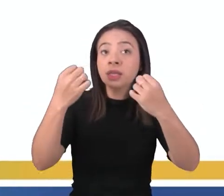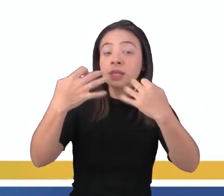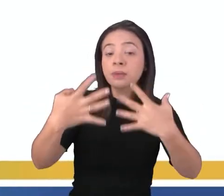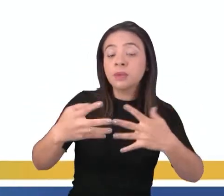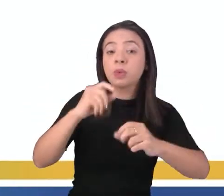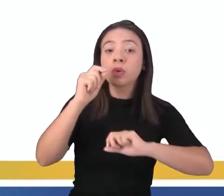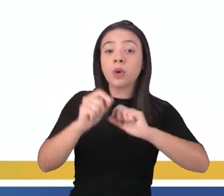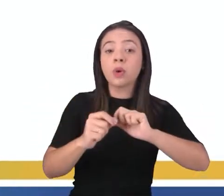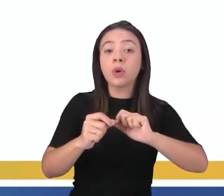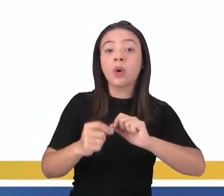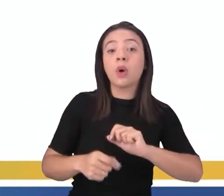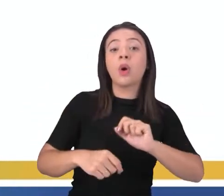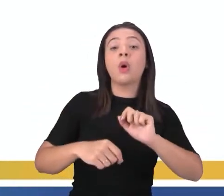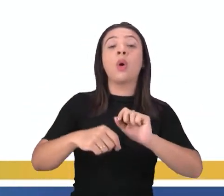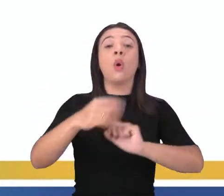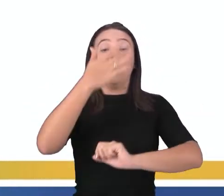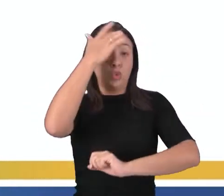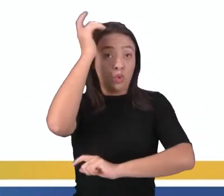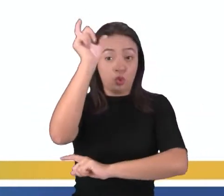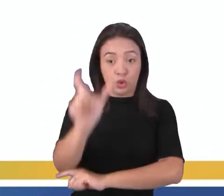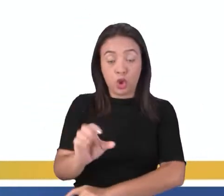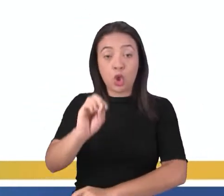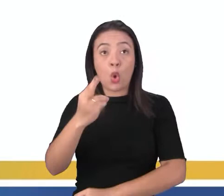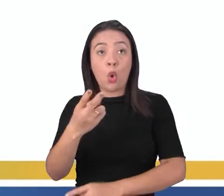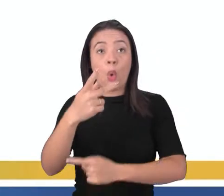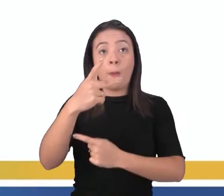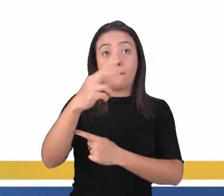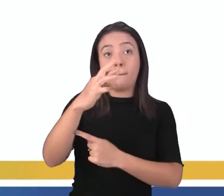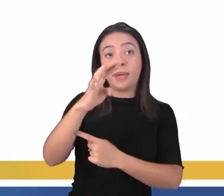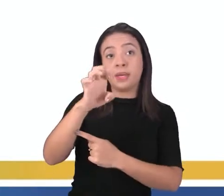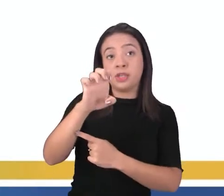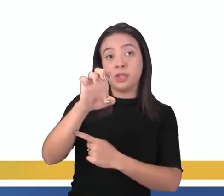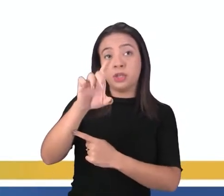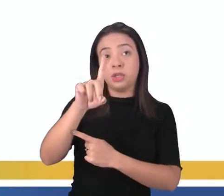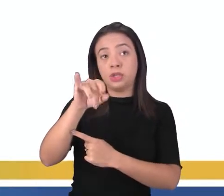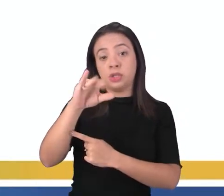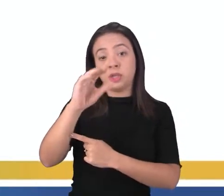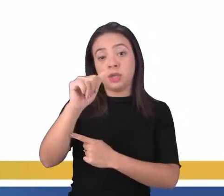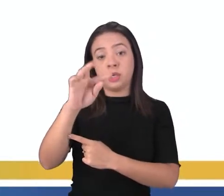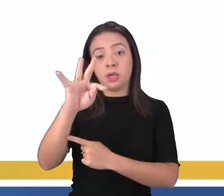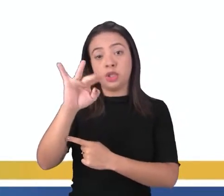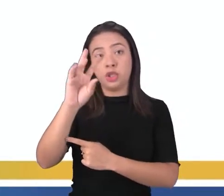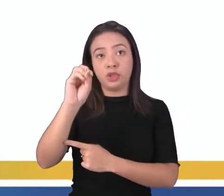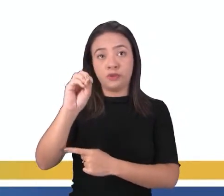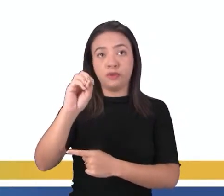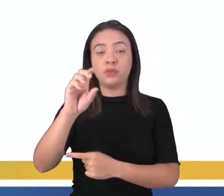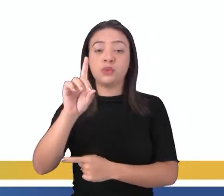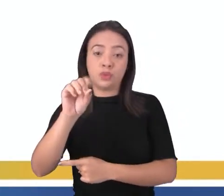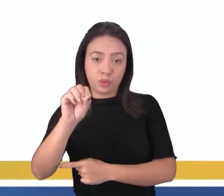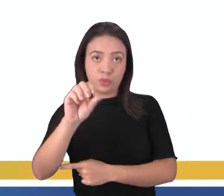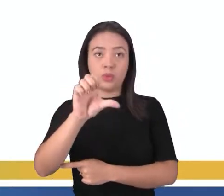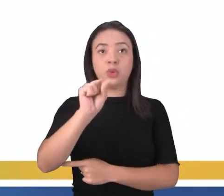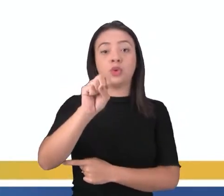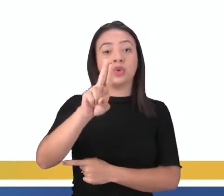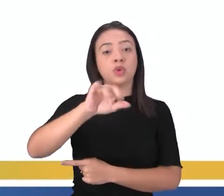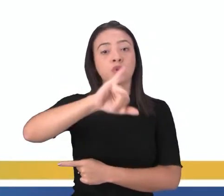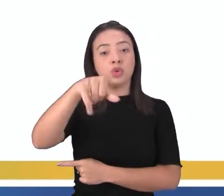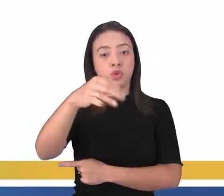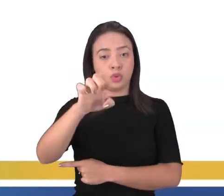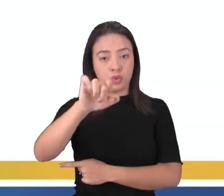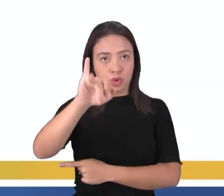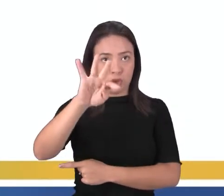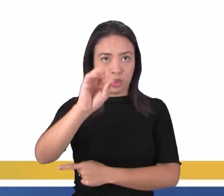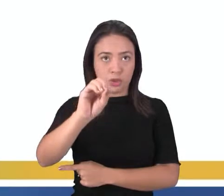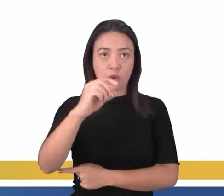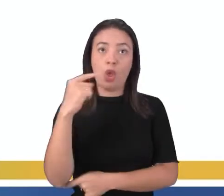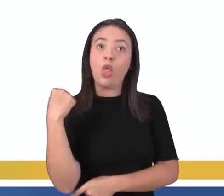função de sujeito ou predicativo do sujeito. Vamos ver o exemplo. Nós lhe ofertamos flores. Aí a gente tem em